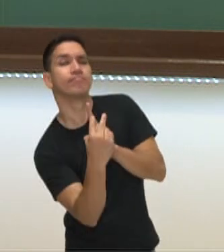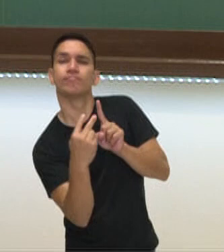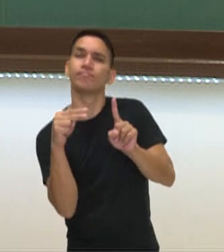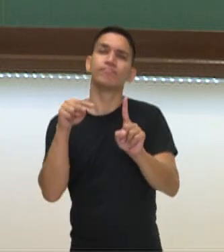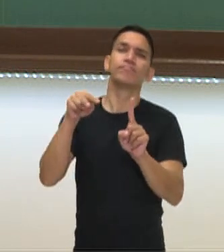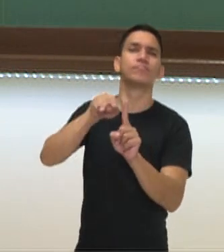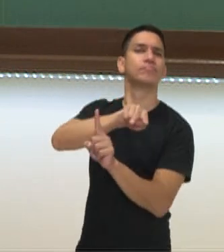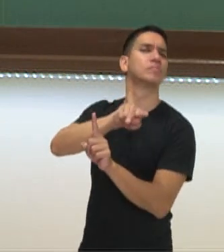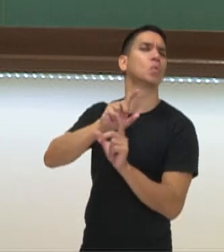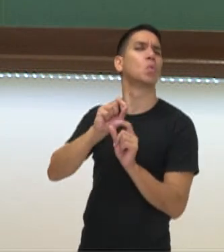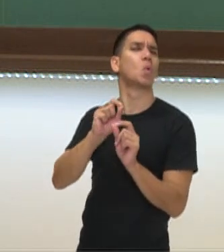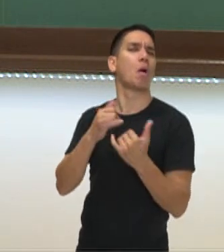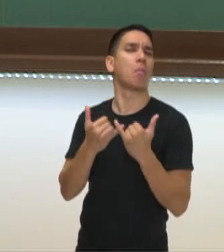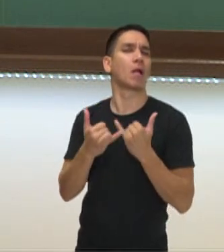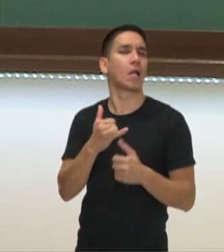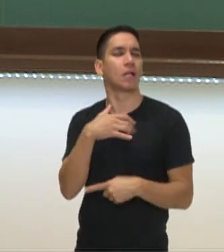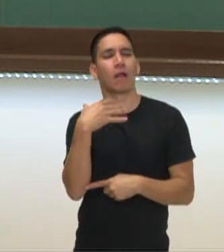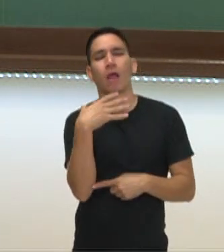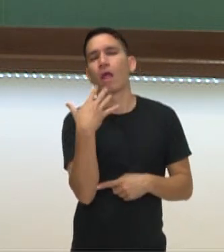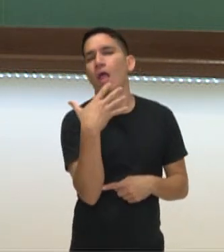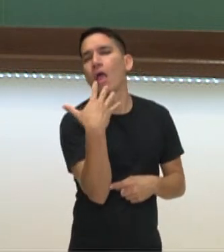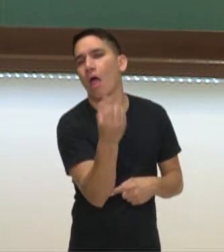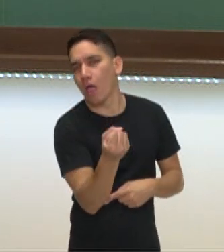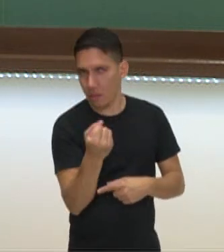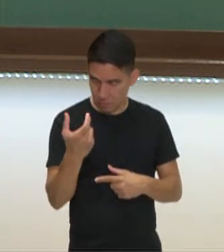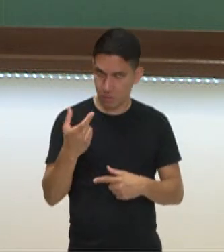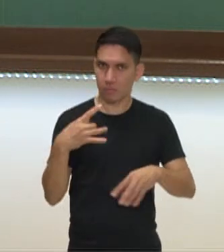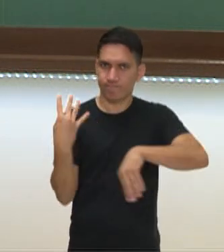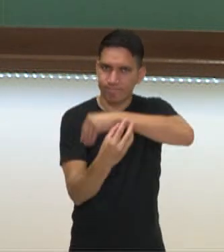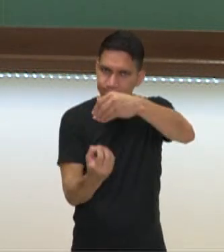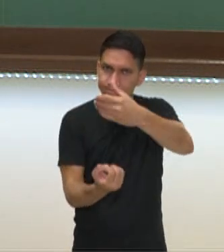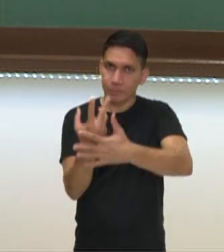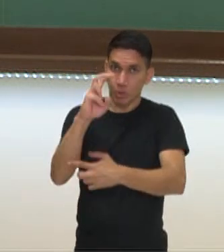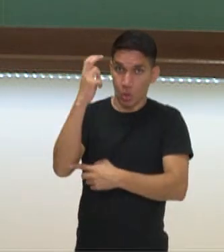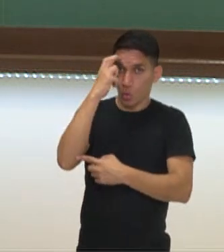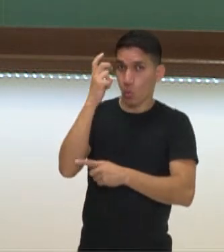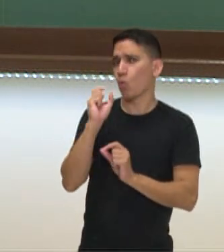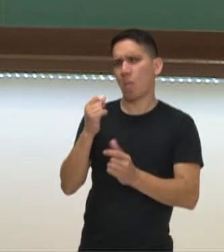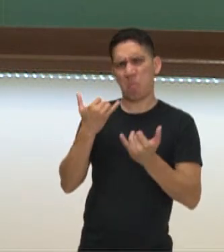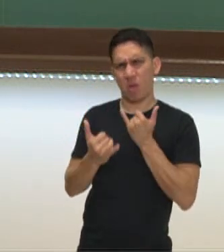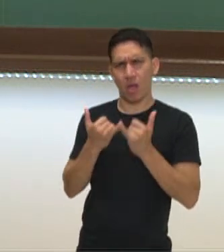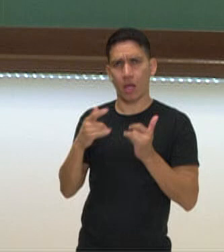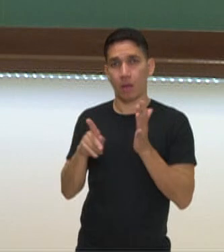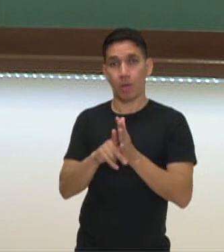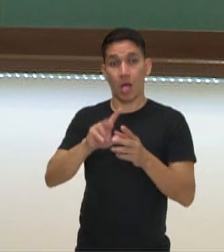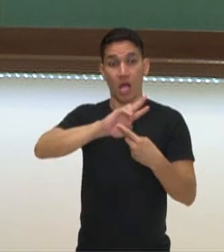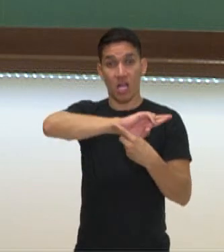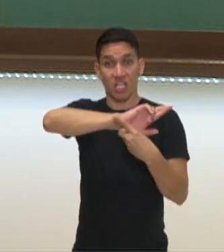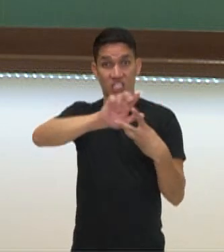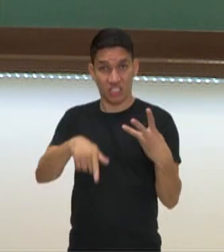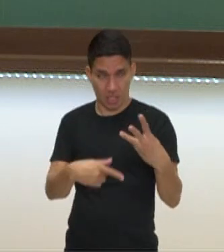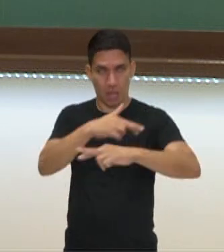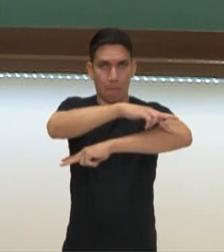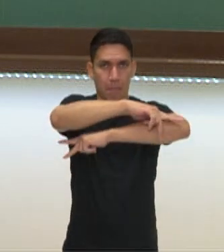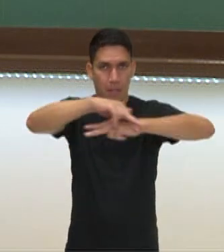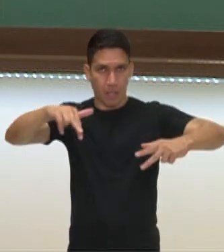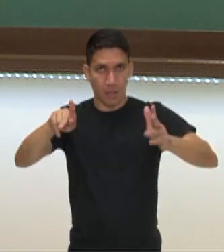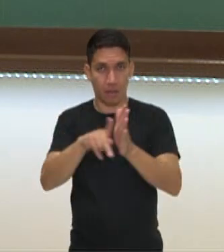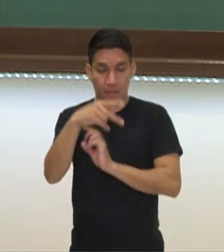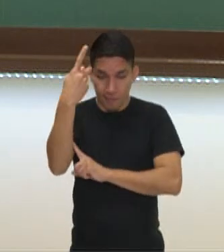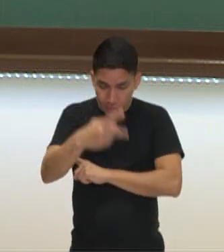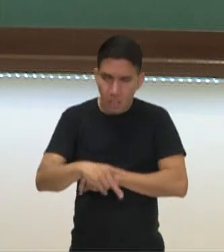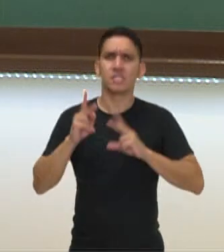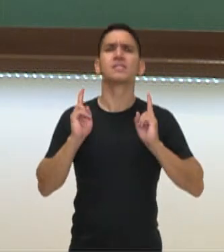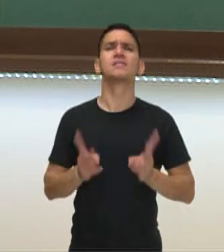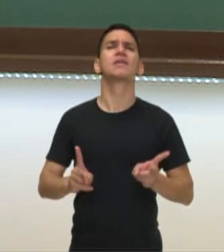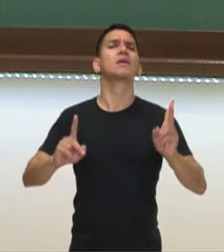pouco romantizado, né, para essa mistura cultural, como se as três matrizes étnicas estivessem